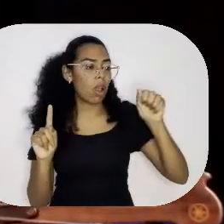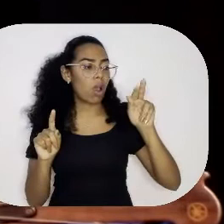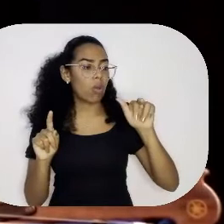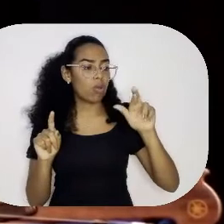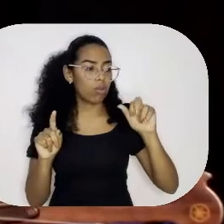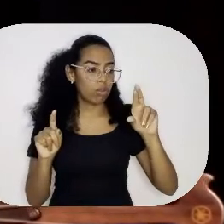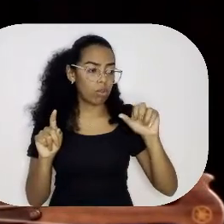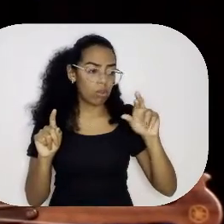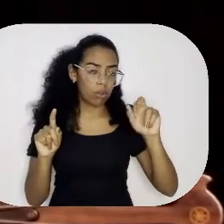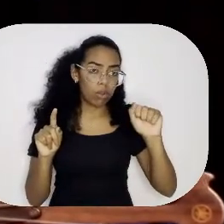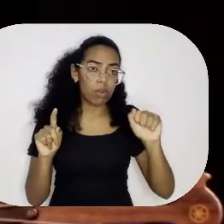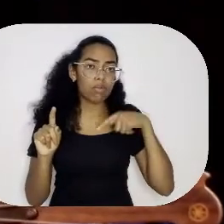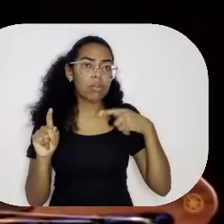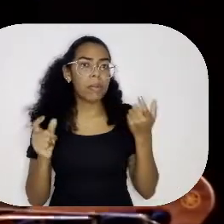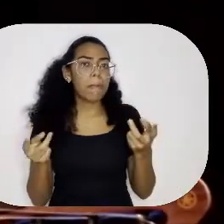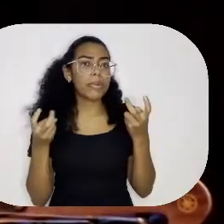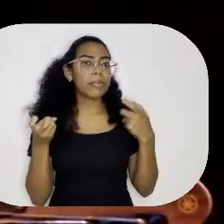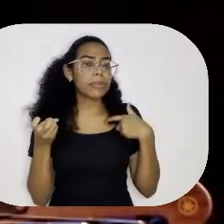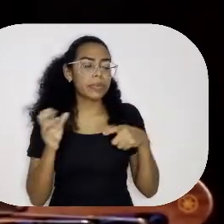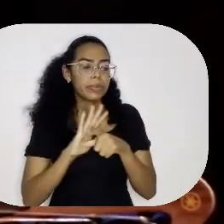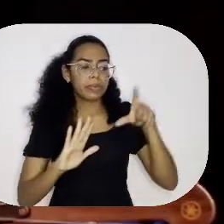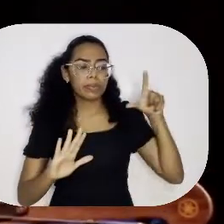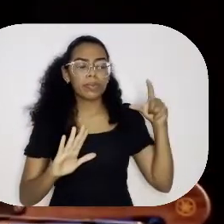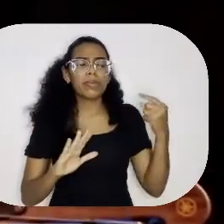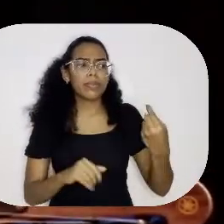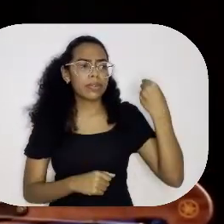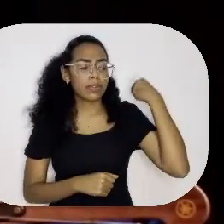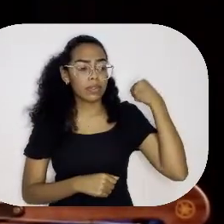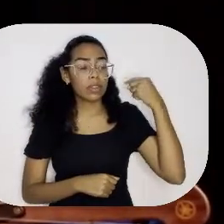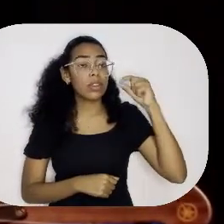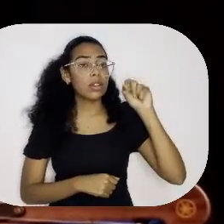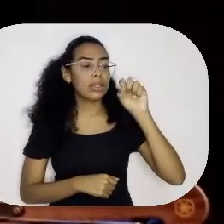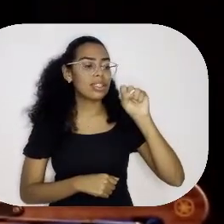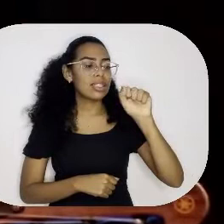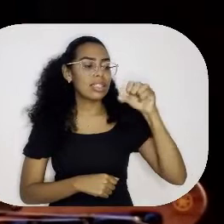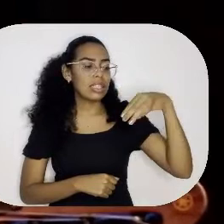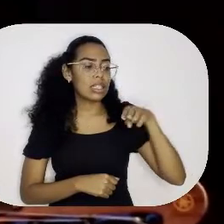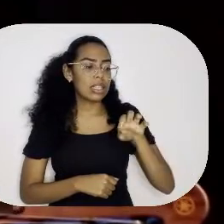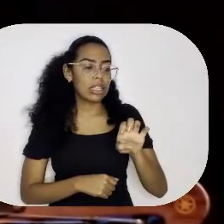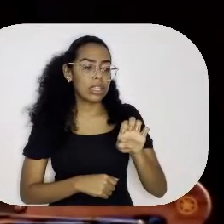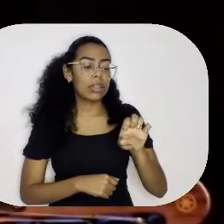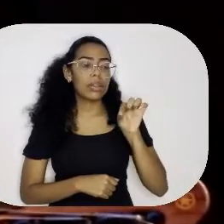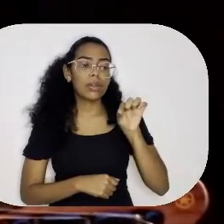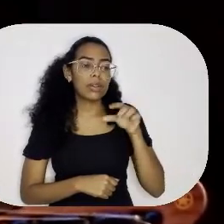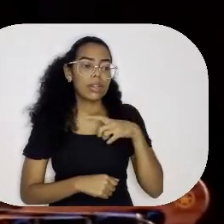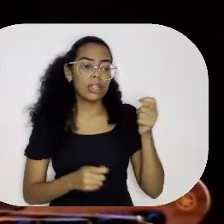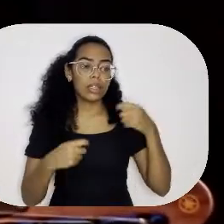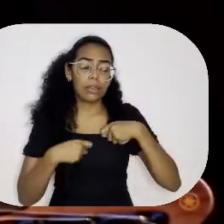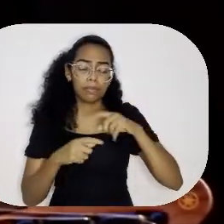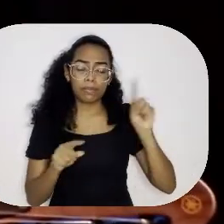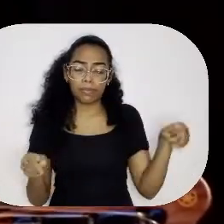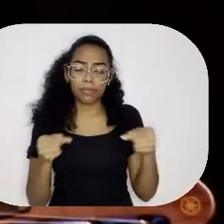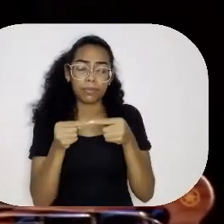depois, eu jamais tinha conseguido colocar alguma coisa falando dessa aurora. Mas aí nessa letra eu citei a relação que o povo antigo